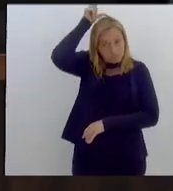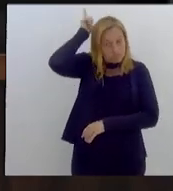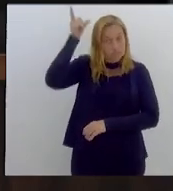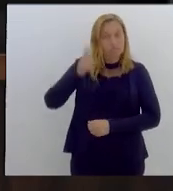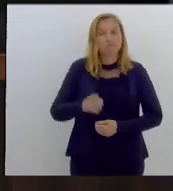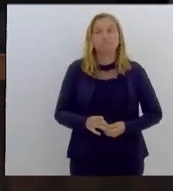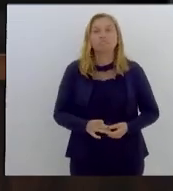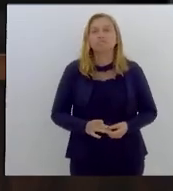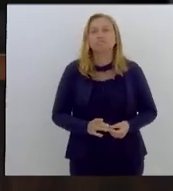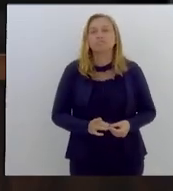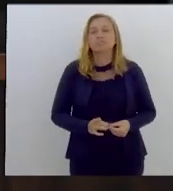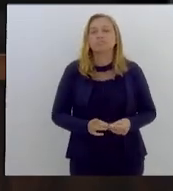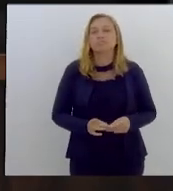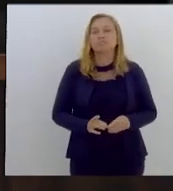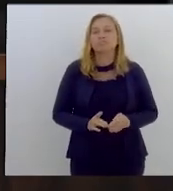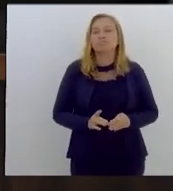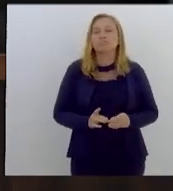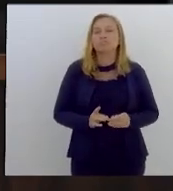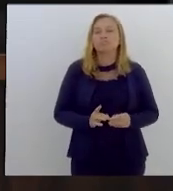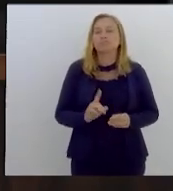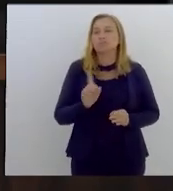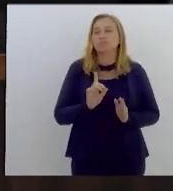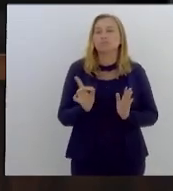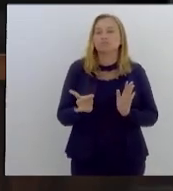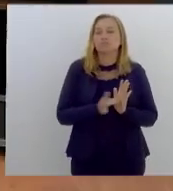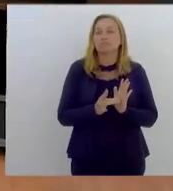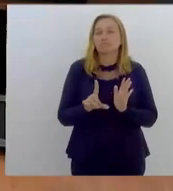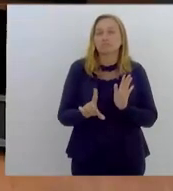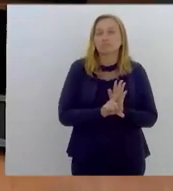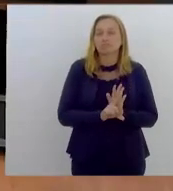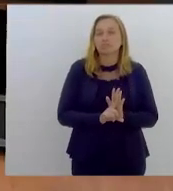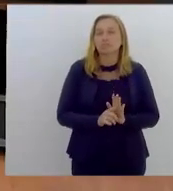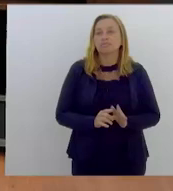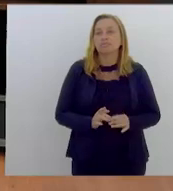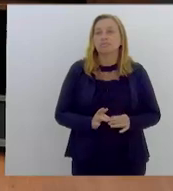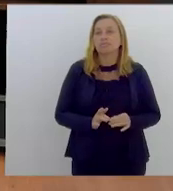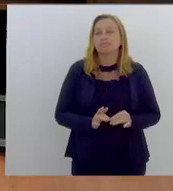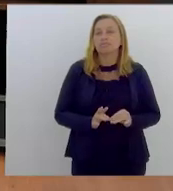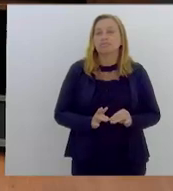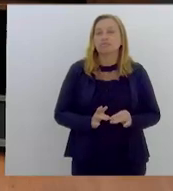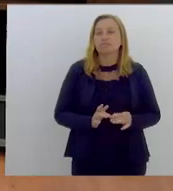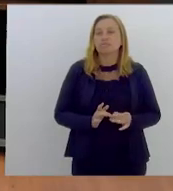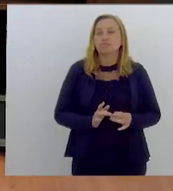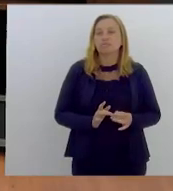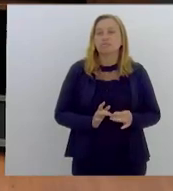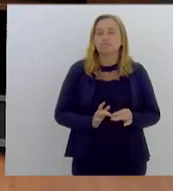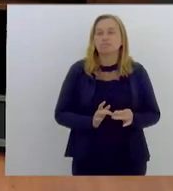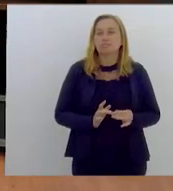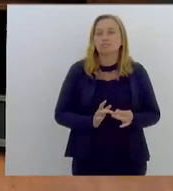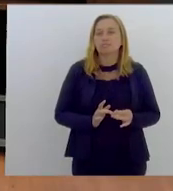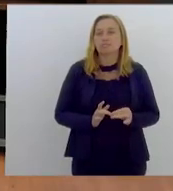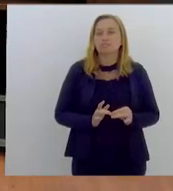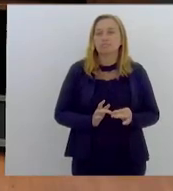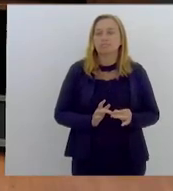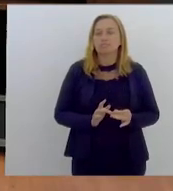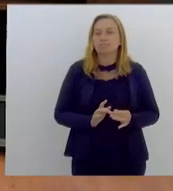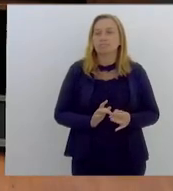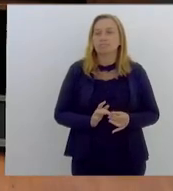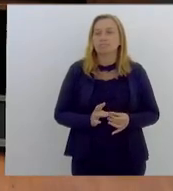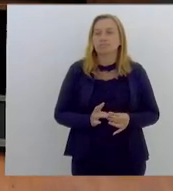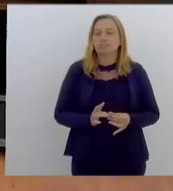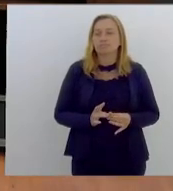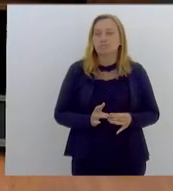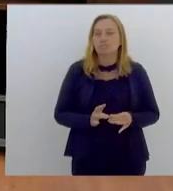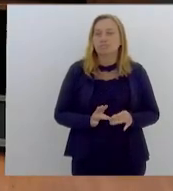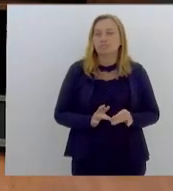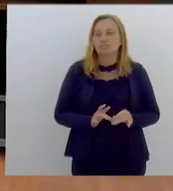esse artigo? Fala. Não, é na lei original, querido. Não é nesse. É nesse, lógico. Não, aqui, ó. É na lei original. É isso, é